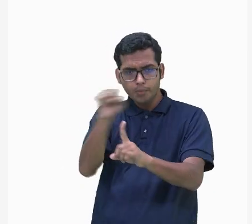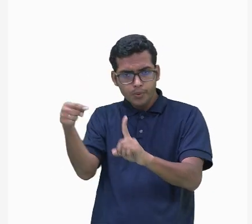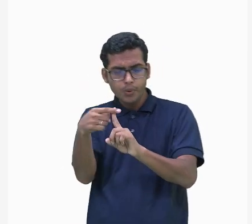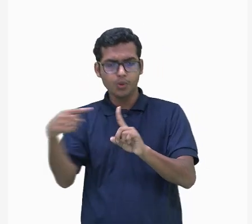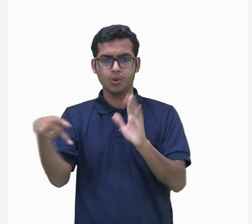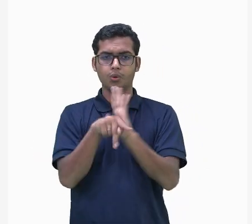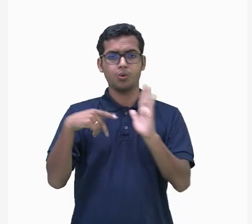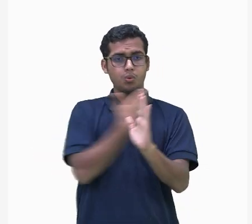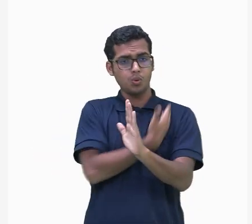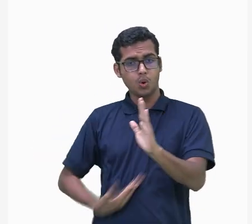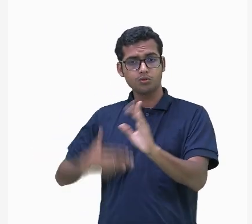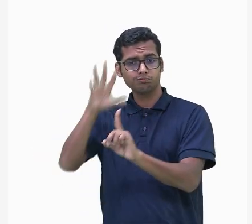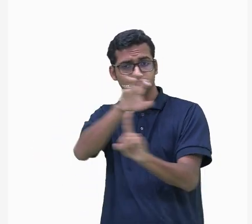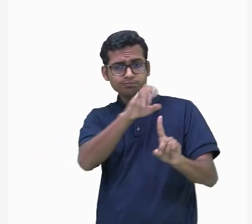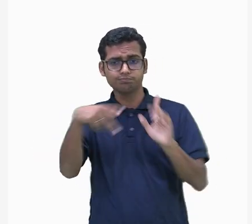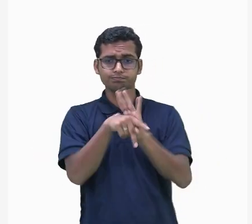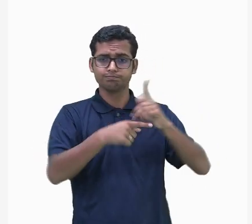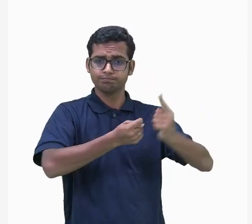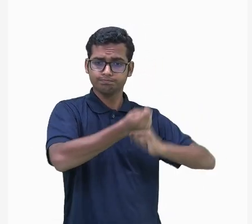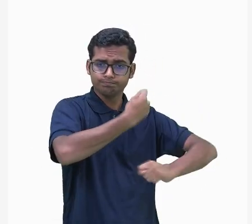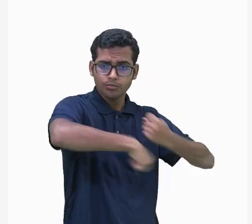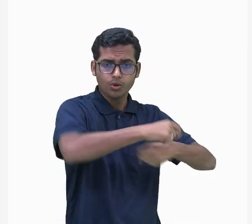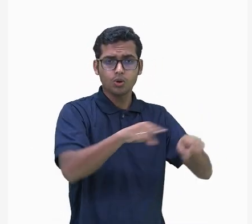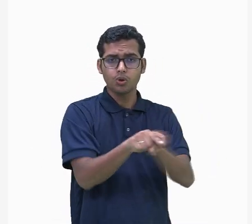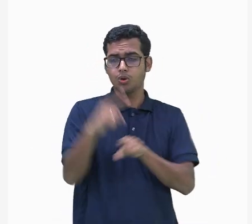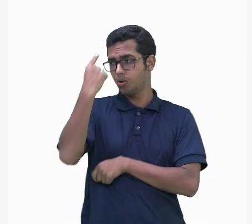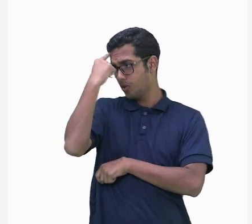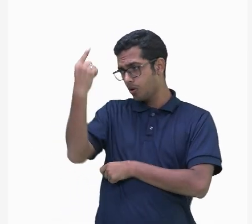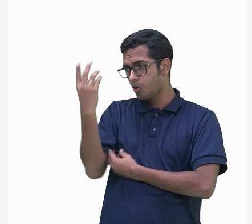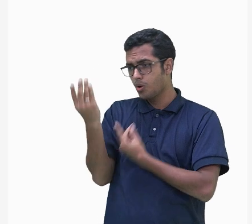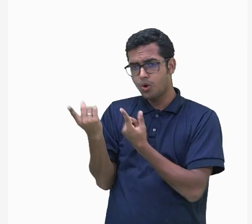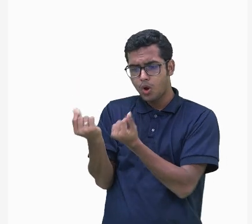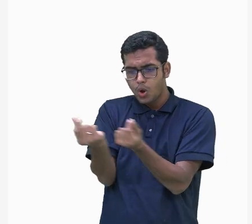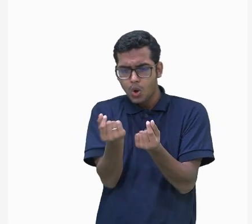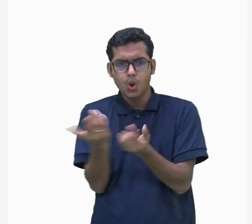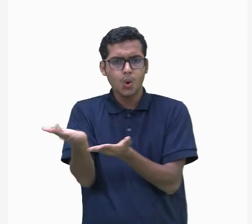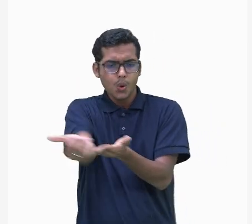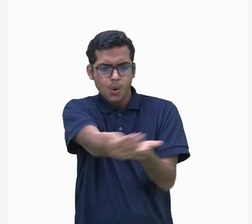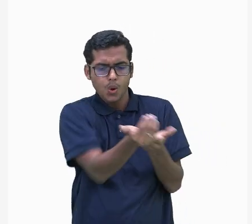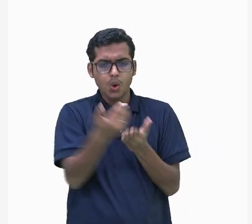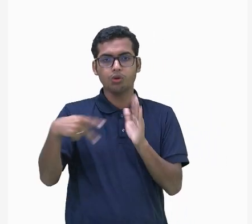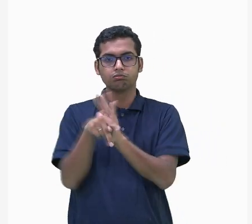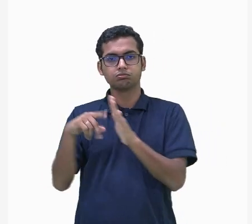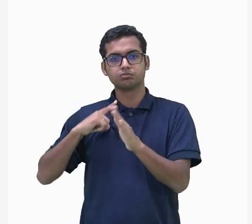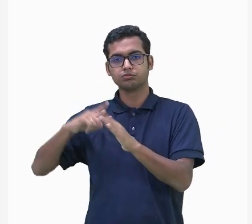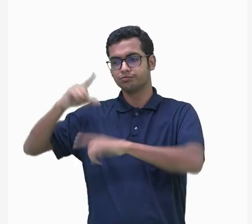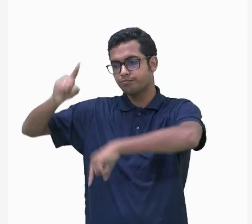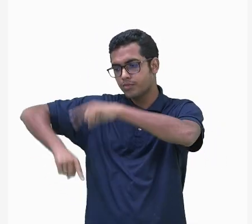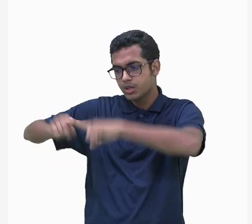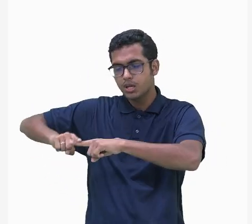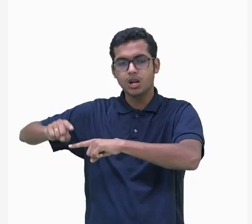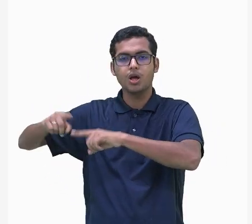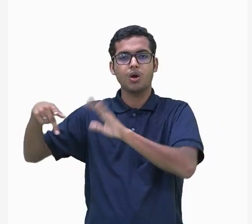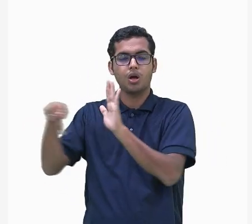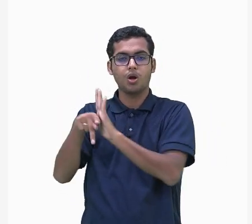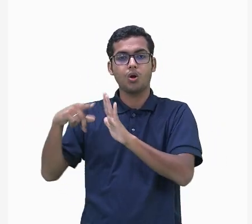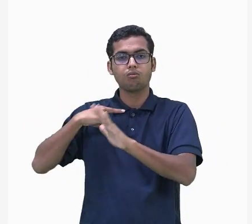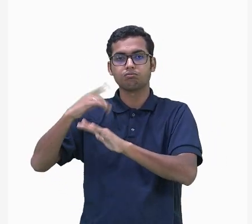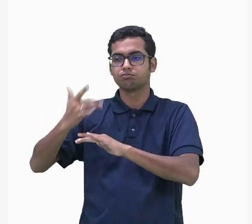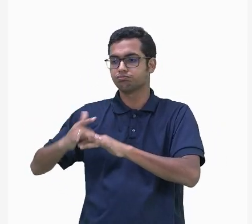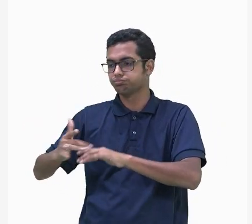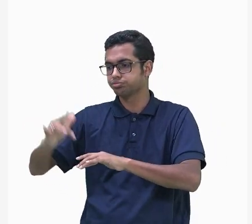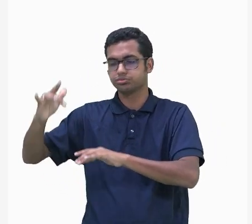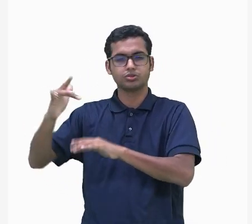na economia e também a ideia de riqueza através do acúmulo de metais preciosos. E a gente